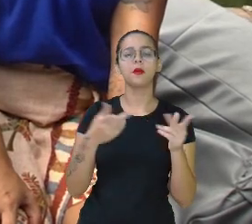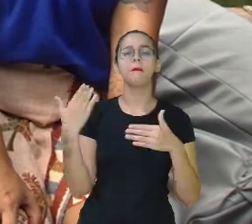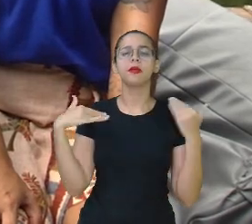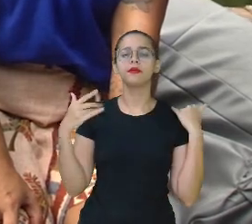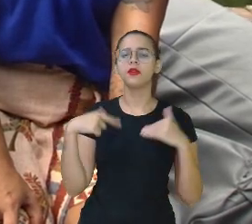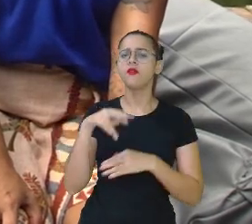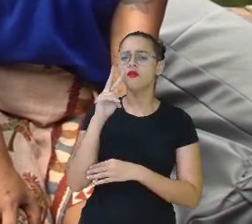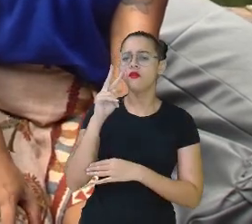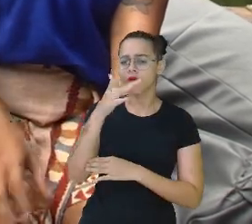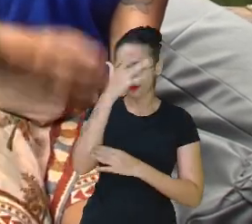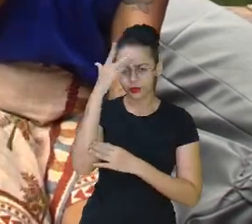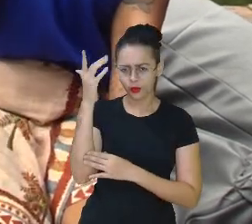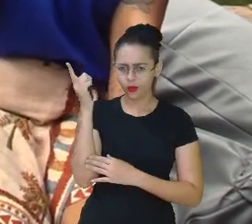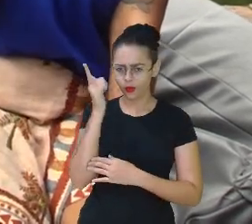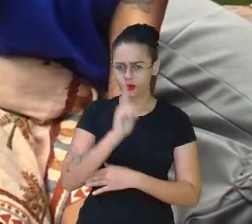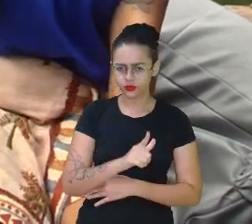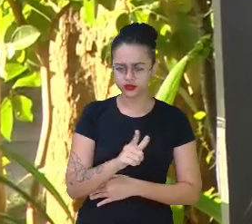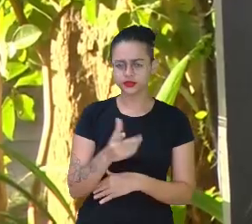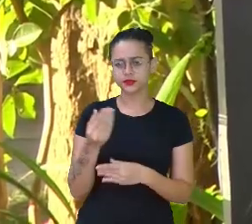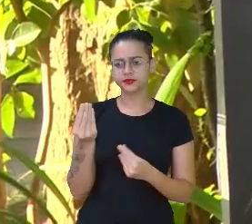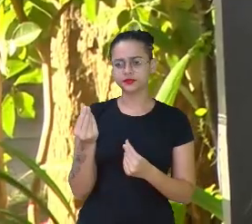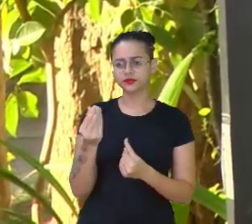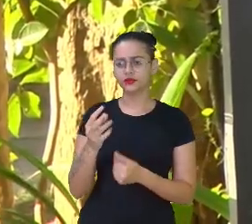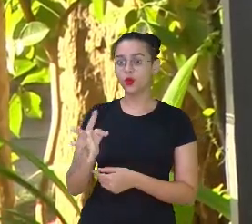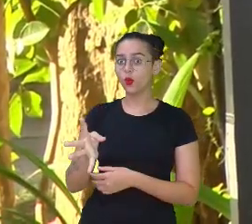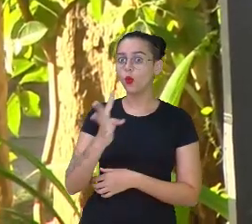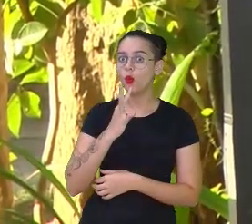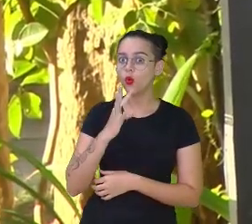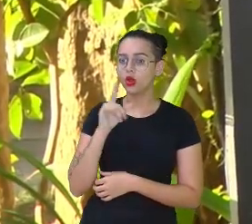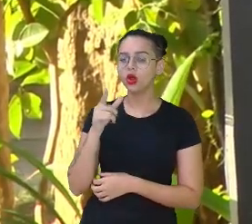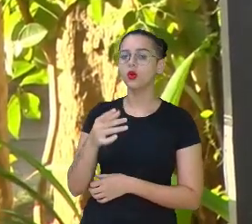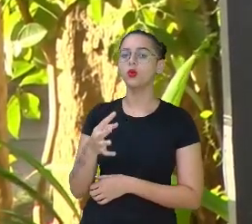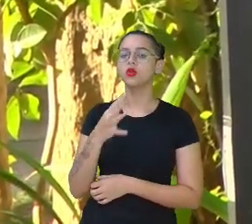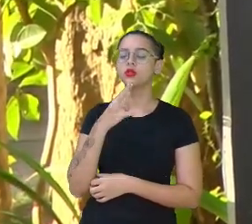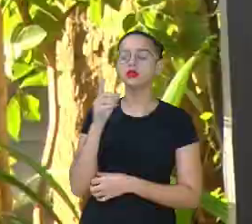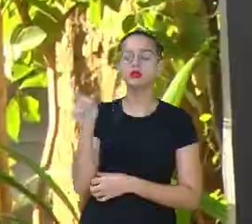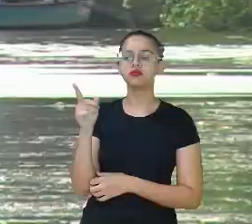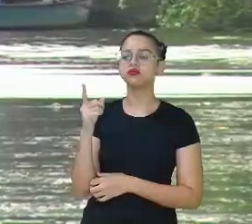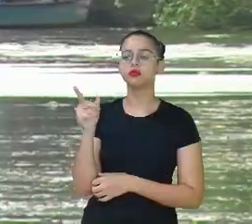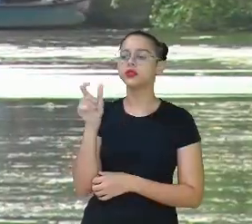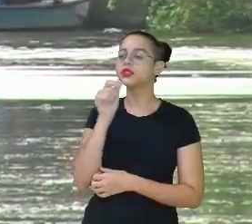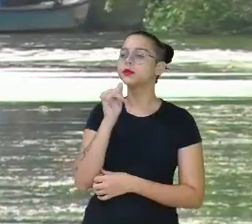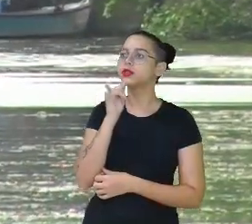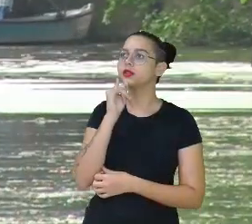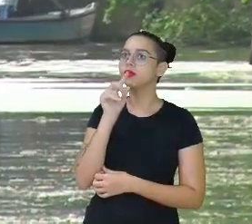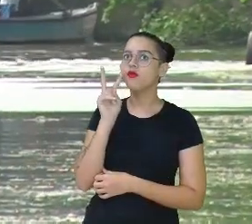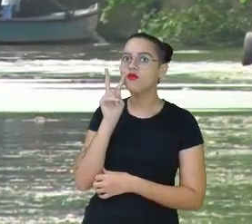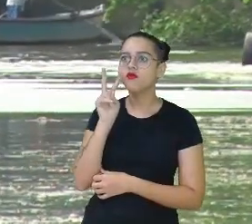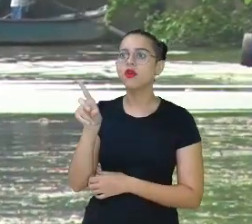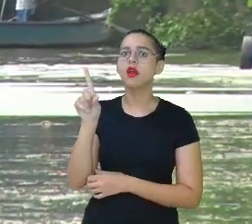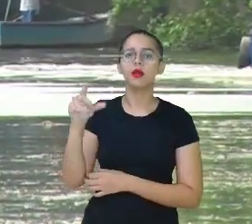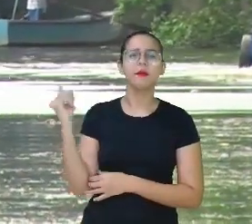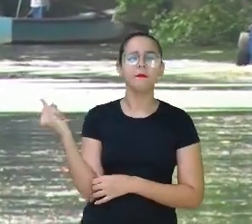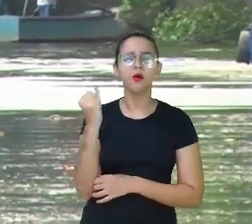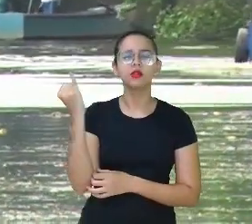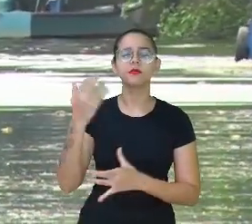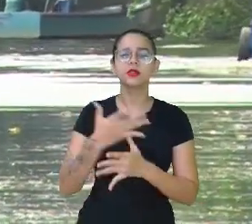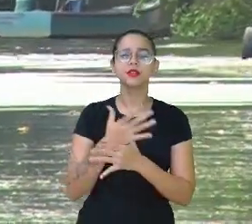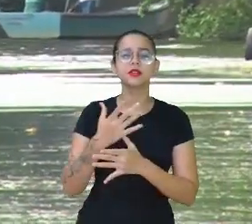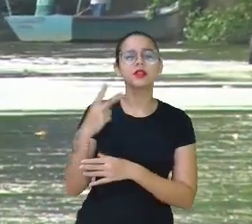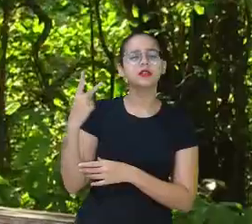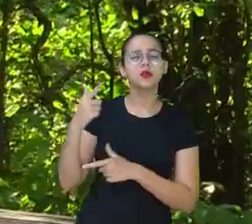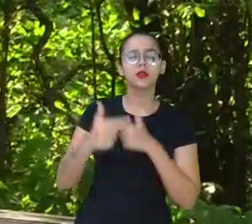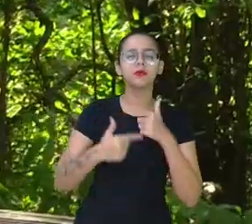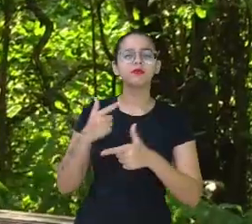vê que as pessoas elas conseguem, né, reconhecer isso como algo importante para a cidade, assim, através do seu trabalho, o